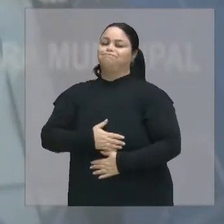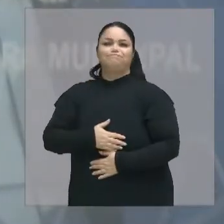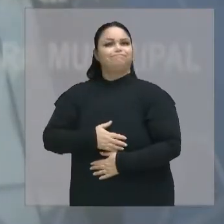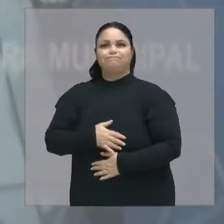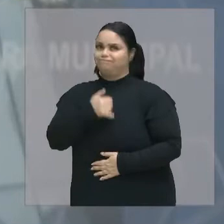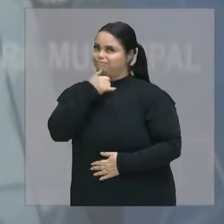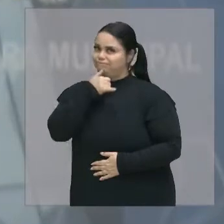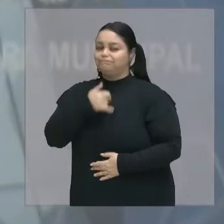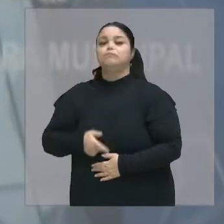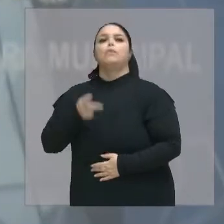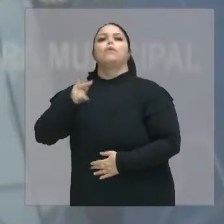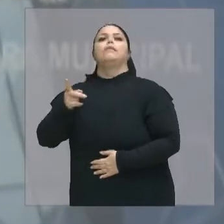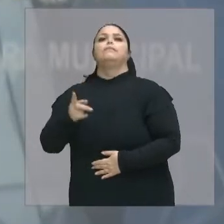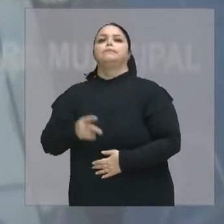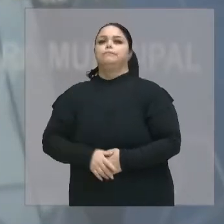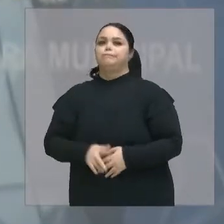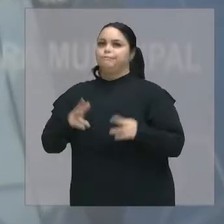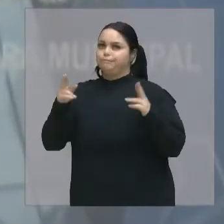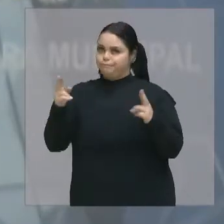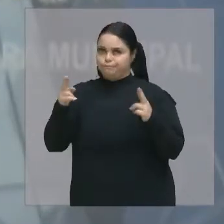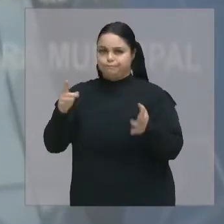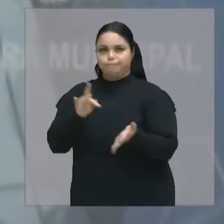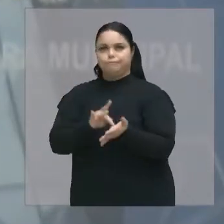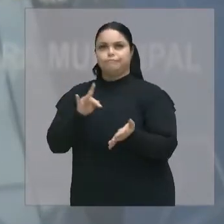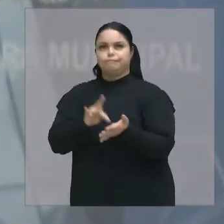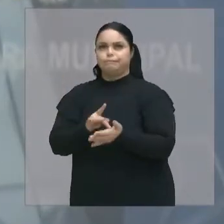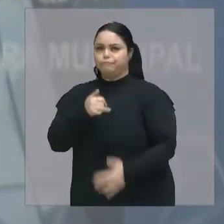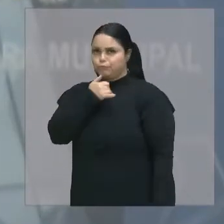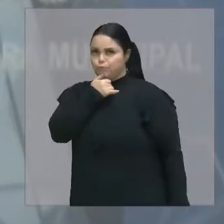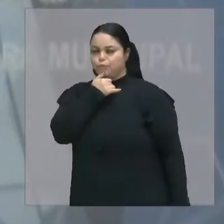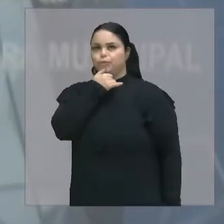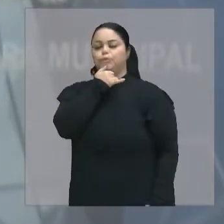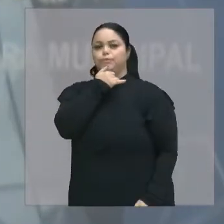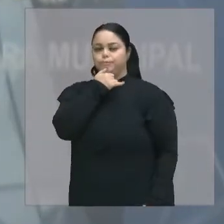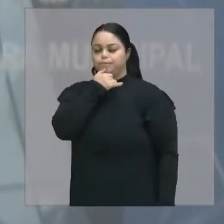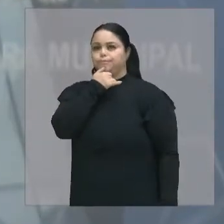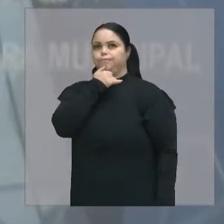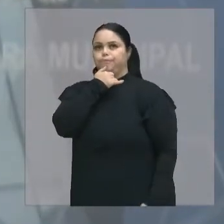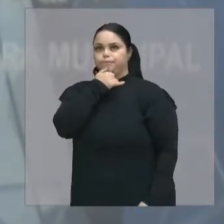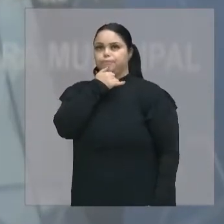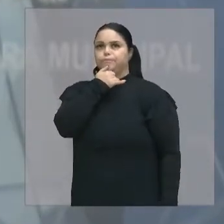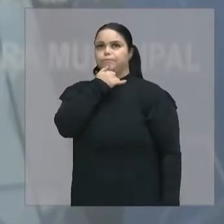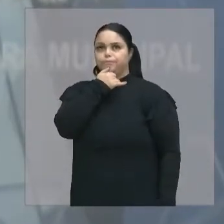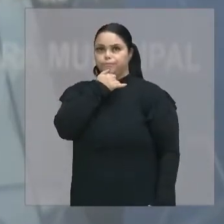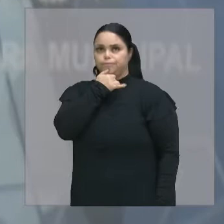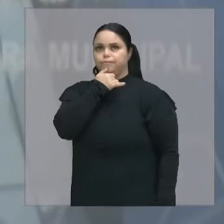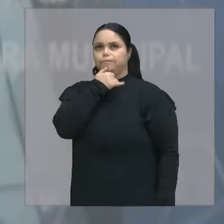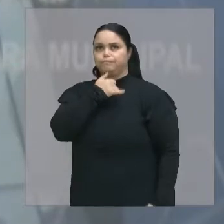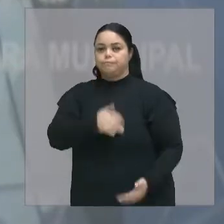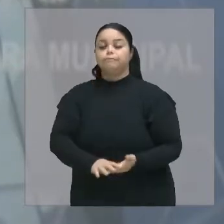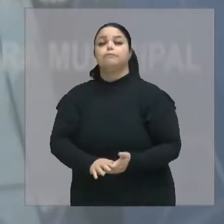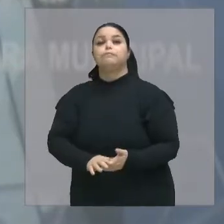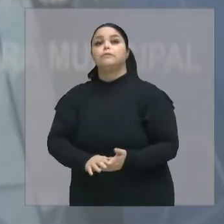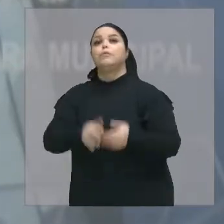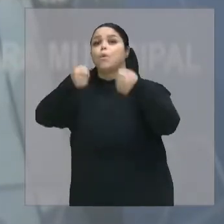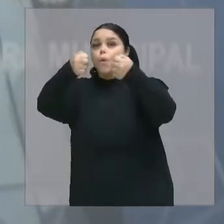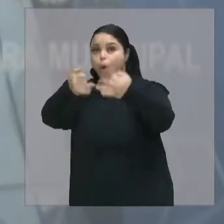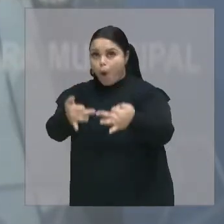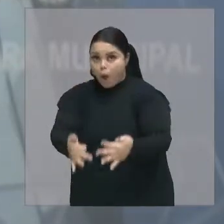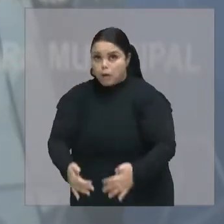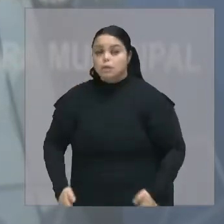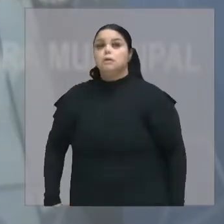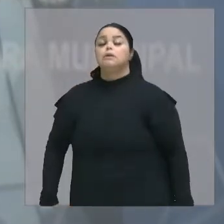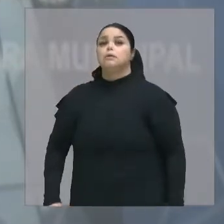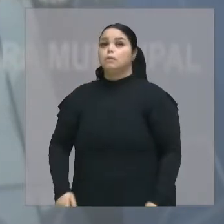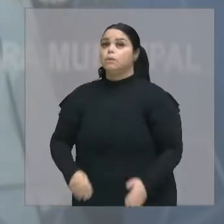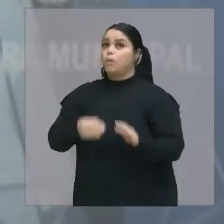infelizmente, continua a mesma realidade triste para a gente estar acompanhando. Mas, como eu disse para vocês, nós